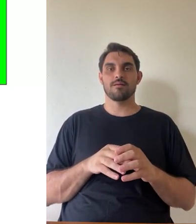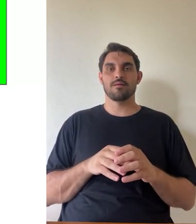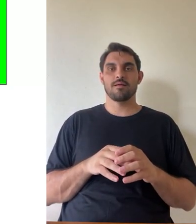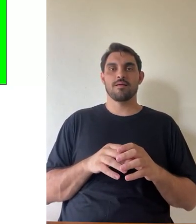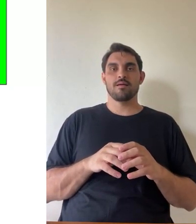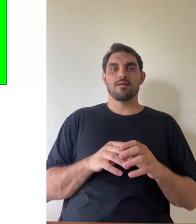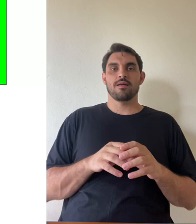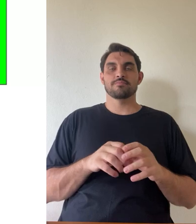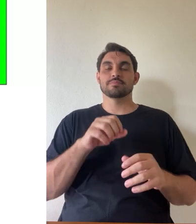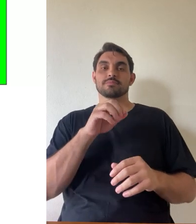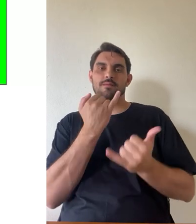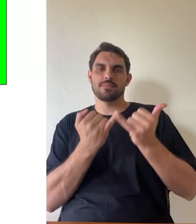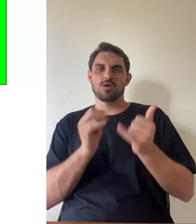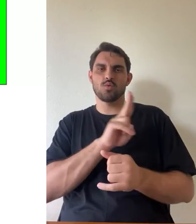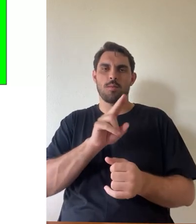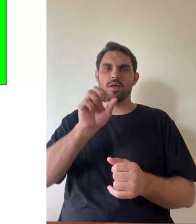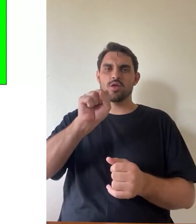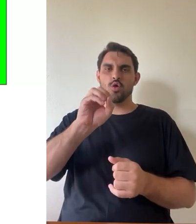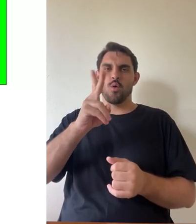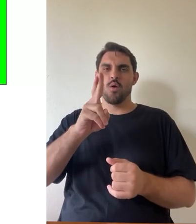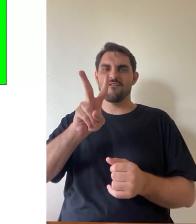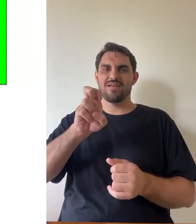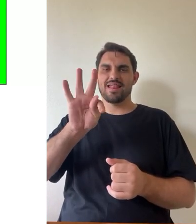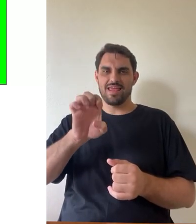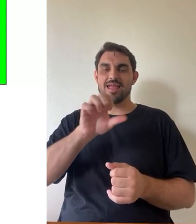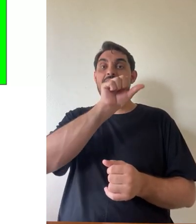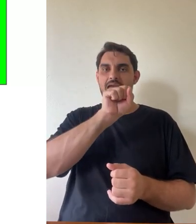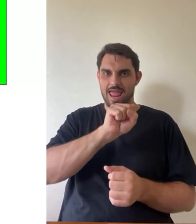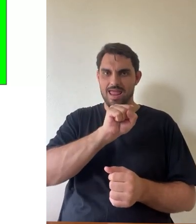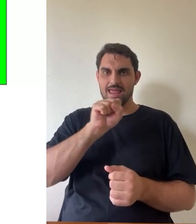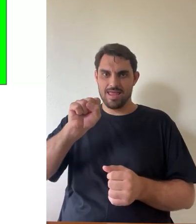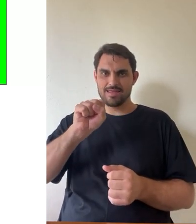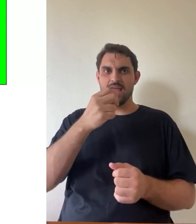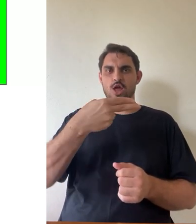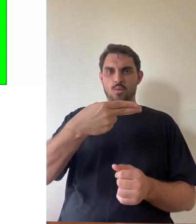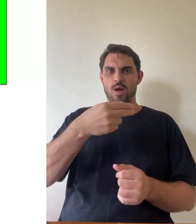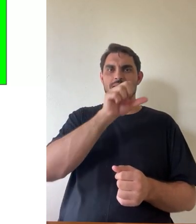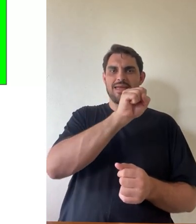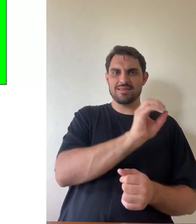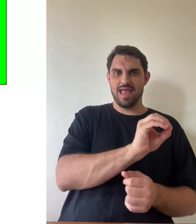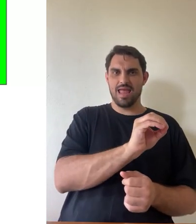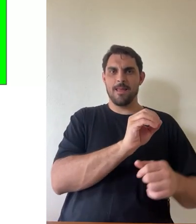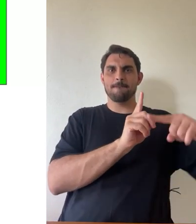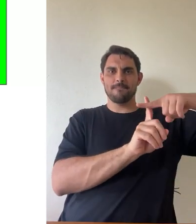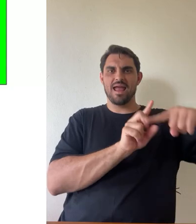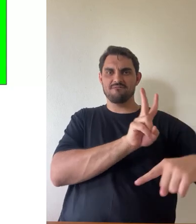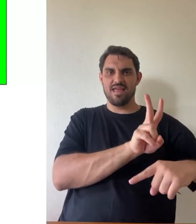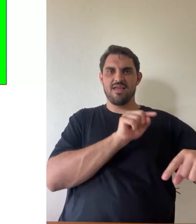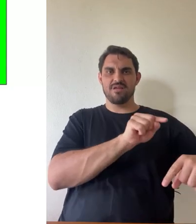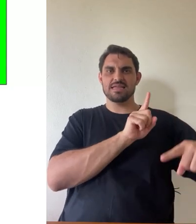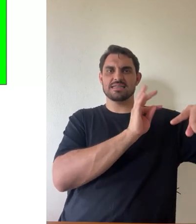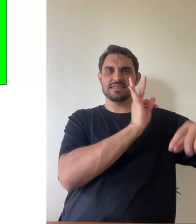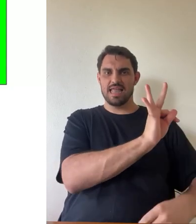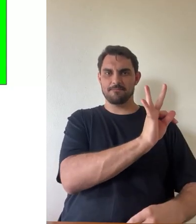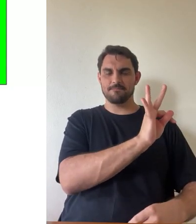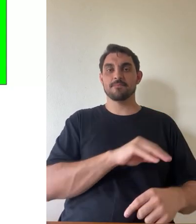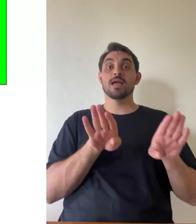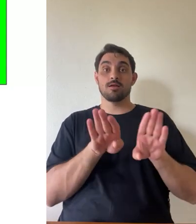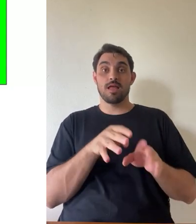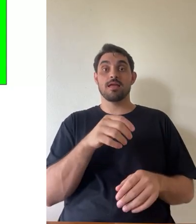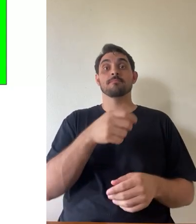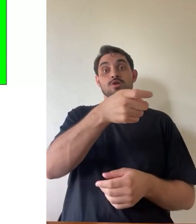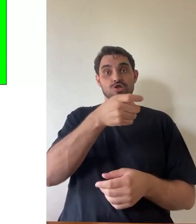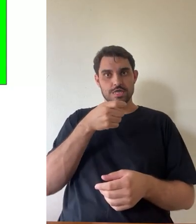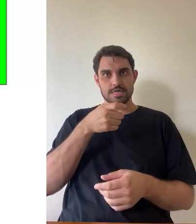a função horária do sorvete. S igual a S0 mais V vezes T, que também pode ser escrita como